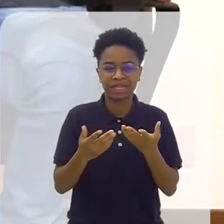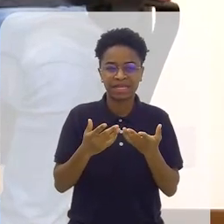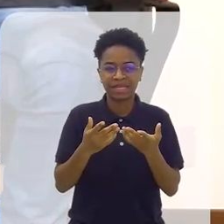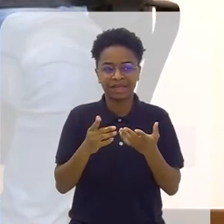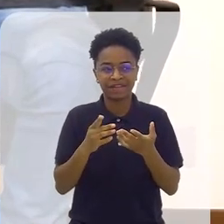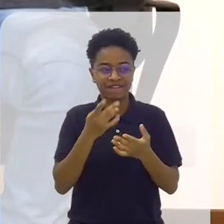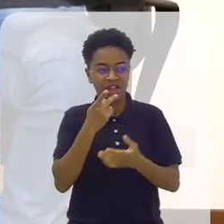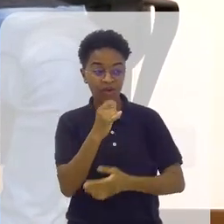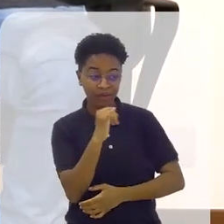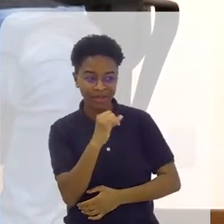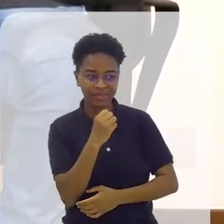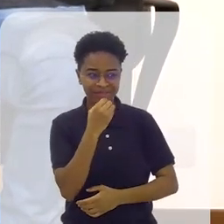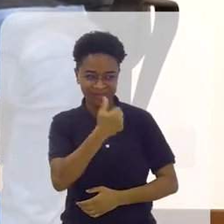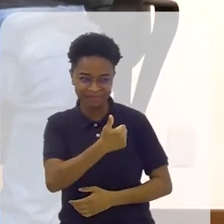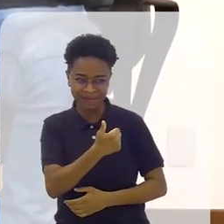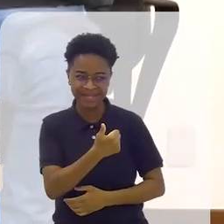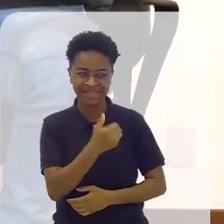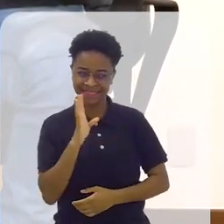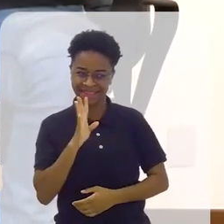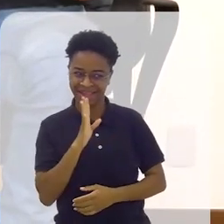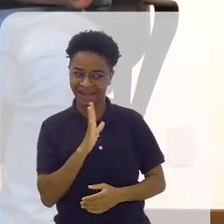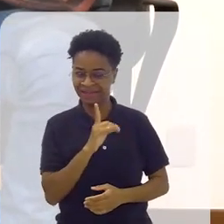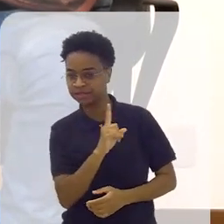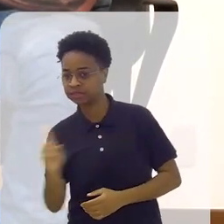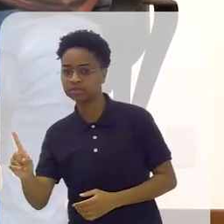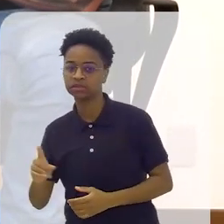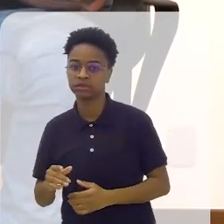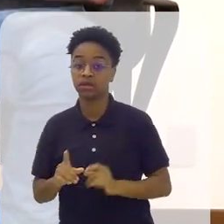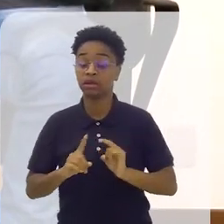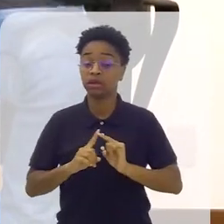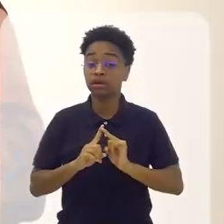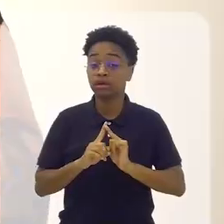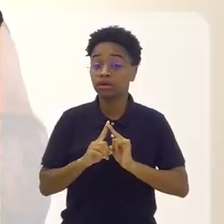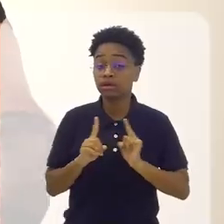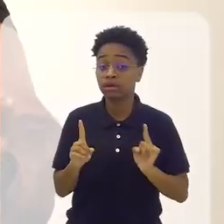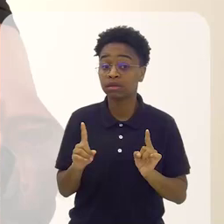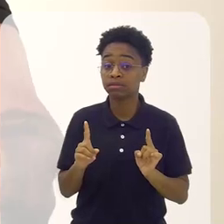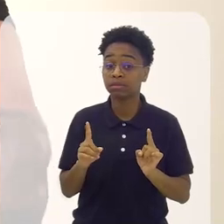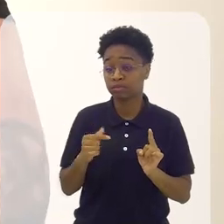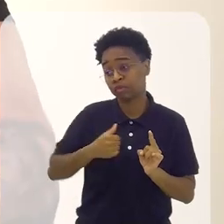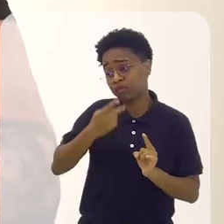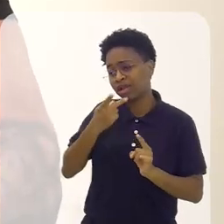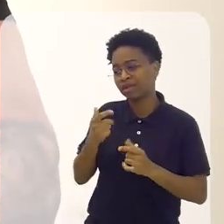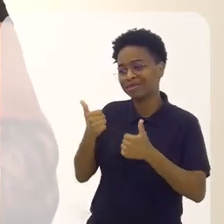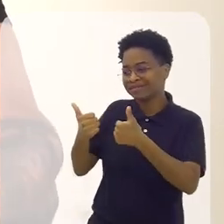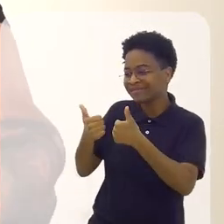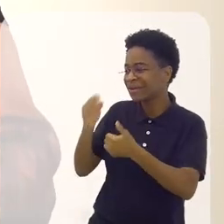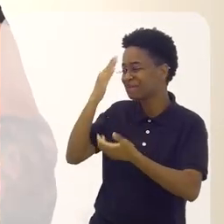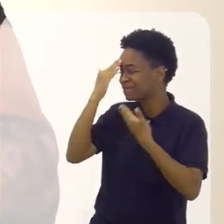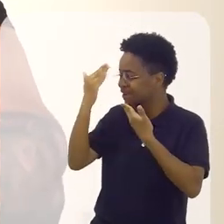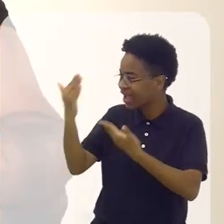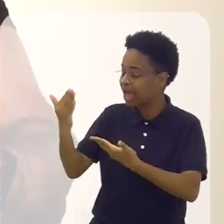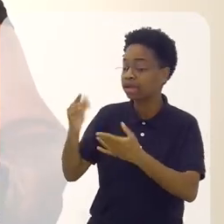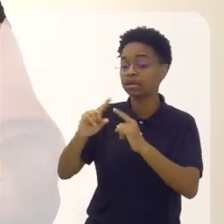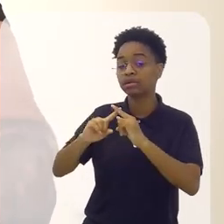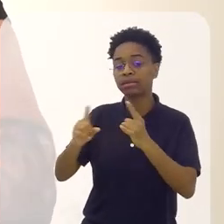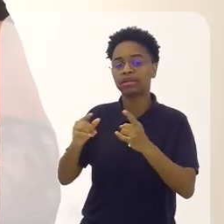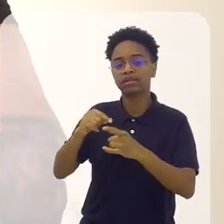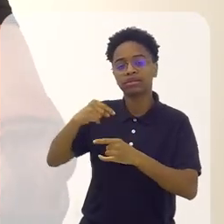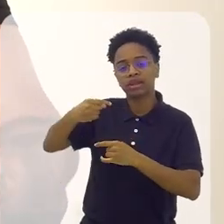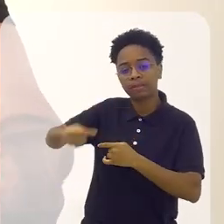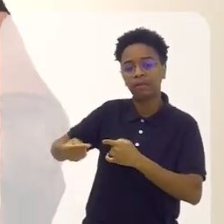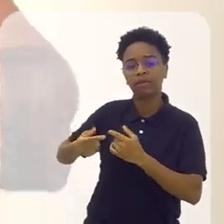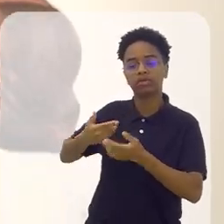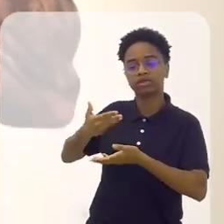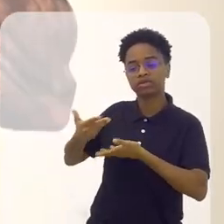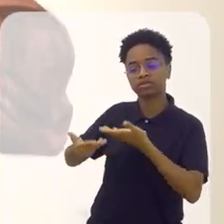ficam tipo, oi, tudo bem? Poxa, muito legal. E tipo, oh, pô, muito obrigado. Então elas meio que